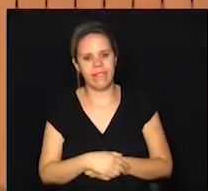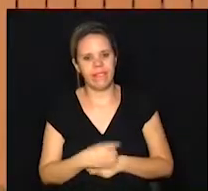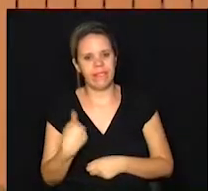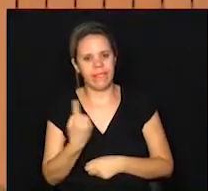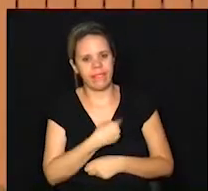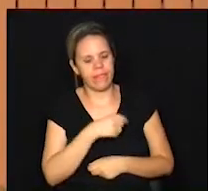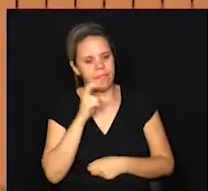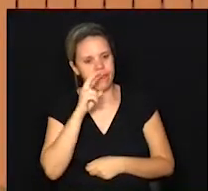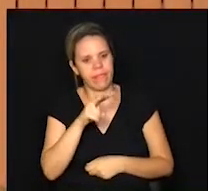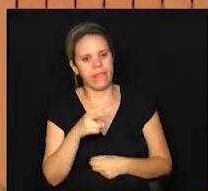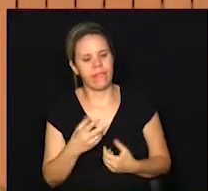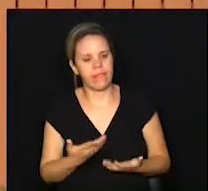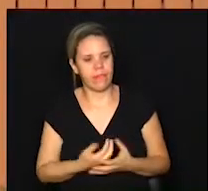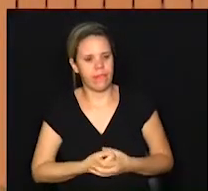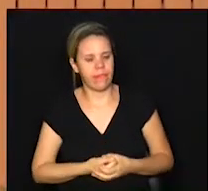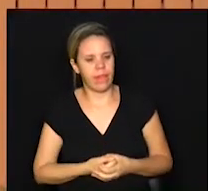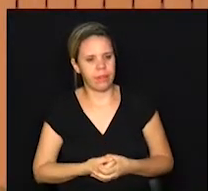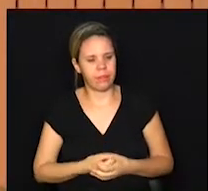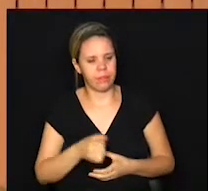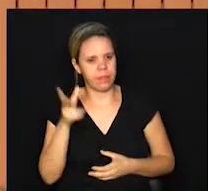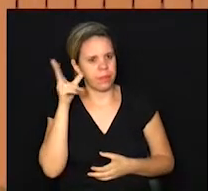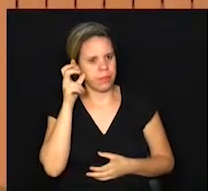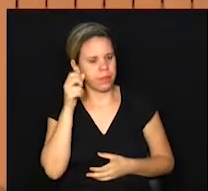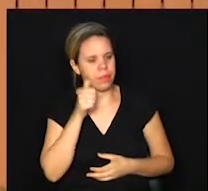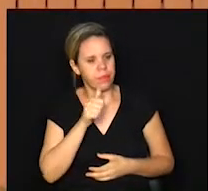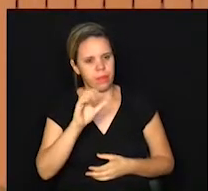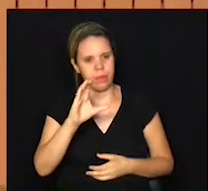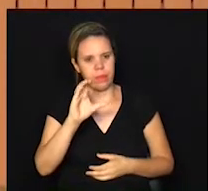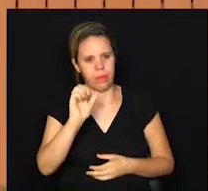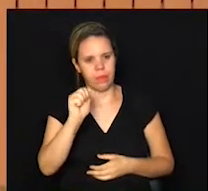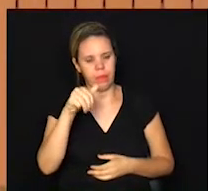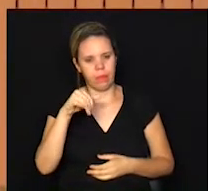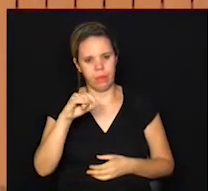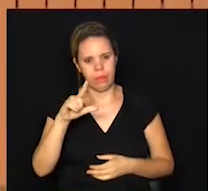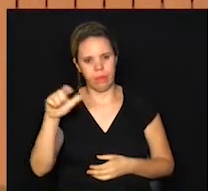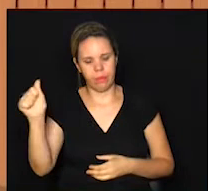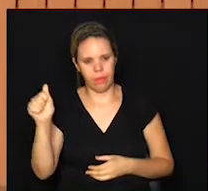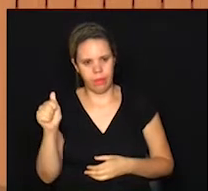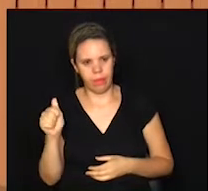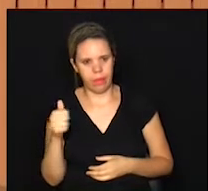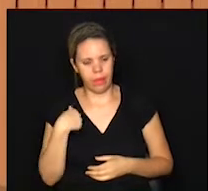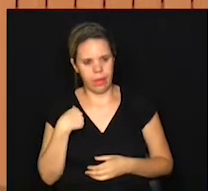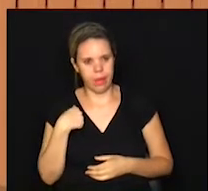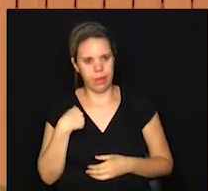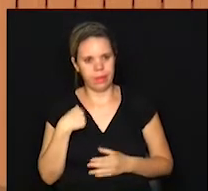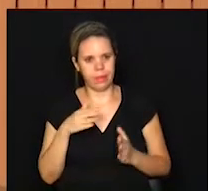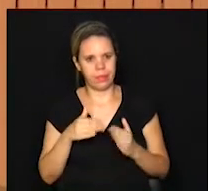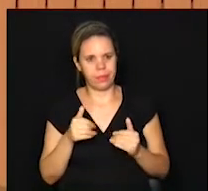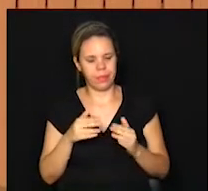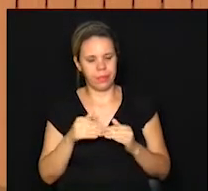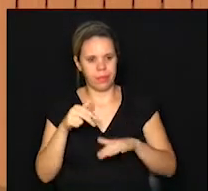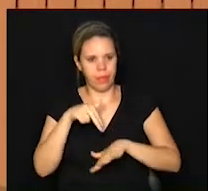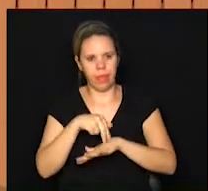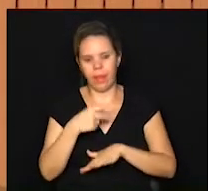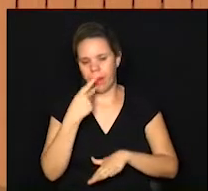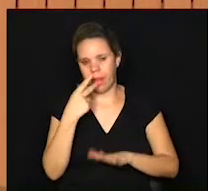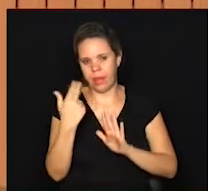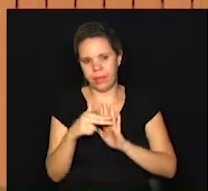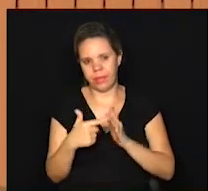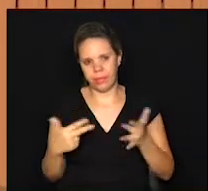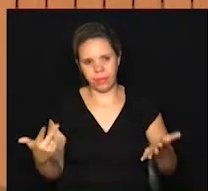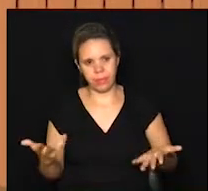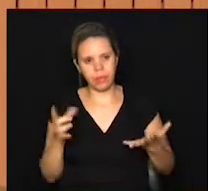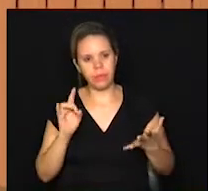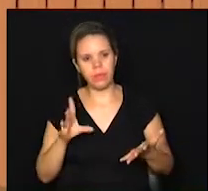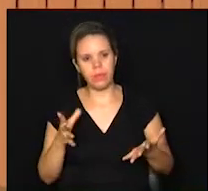agora ouvir aí a Camila. Eu pediria para que ela pudesse se apresentar. Eu só